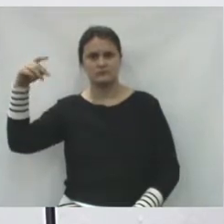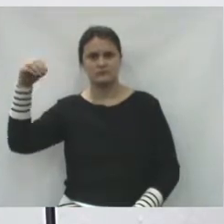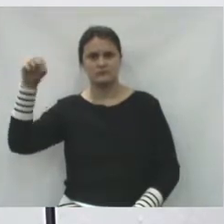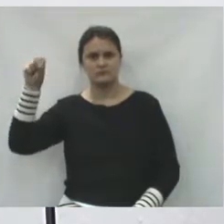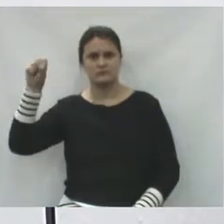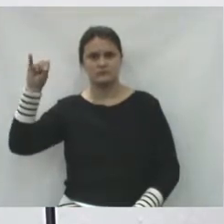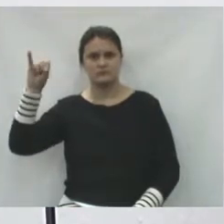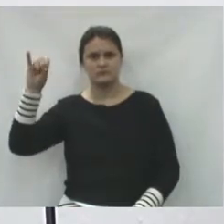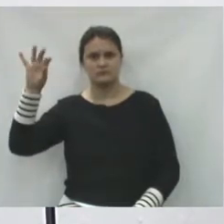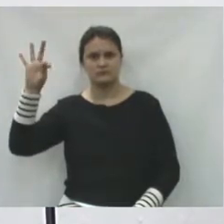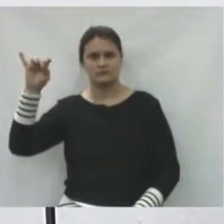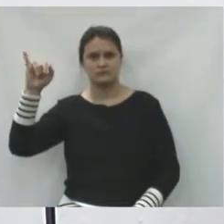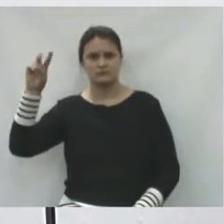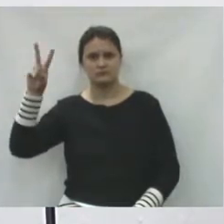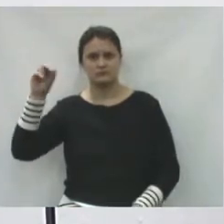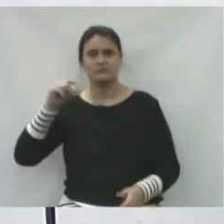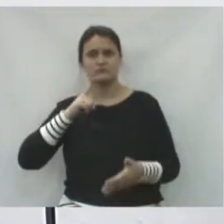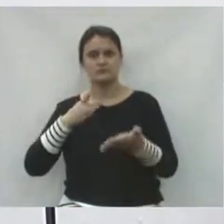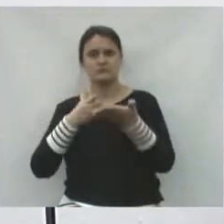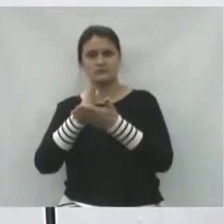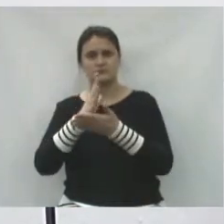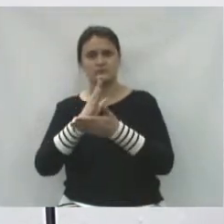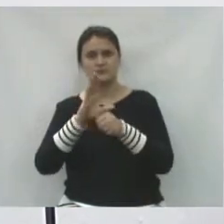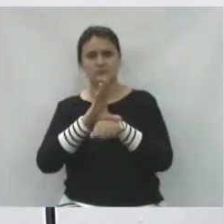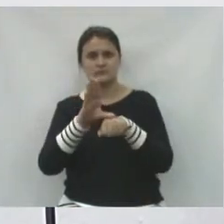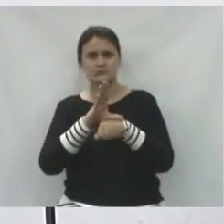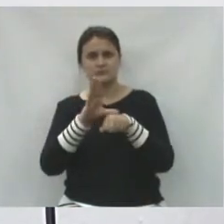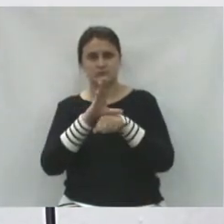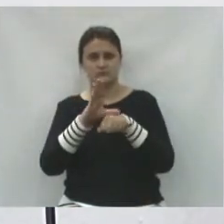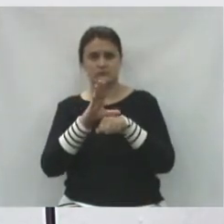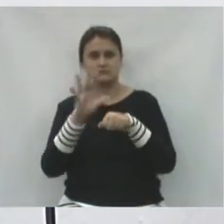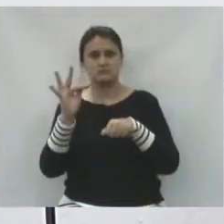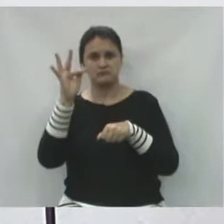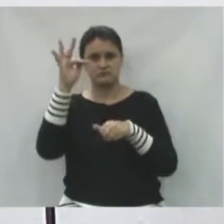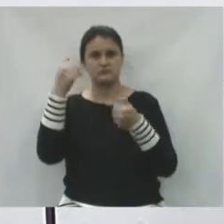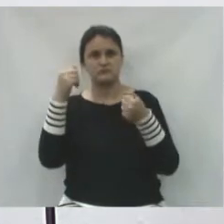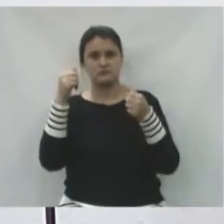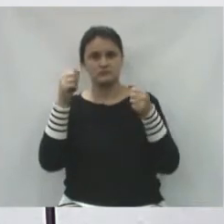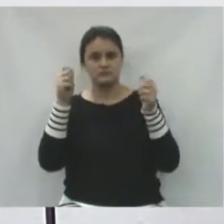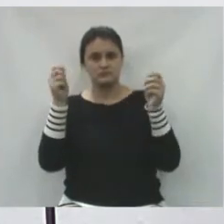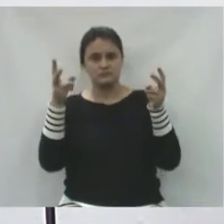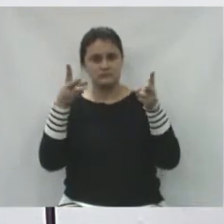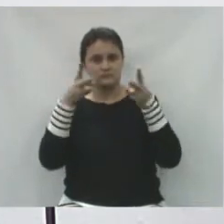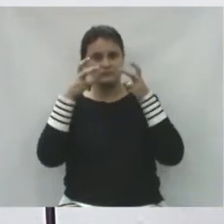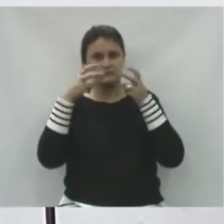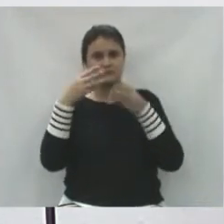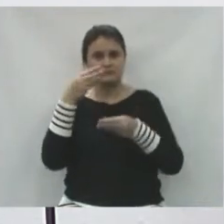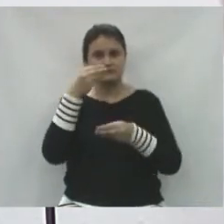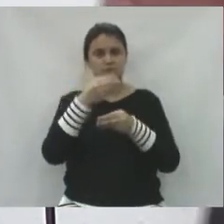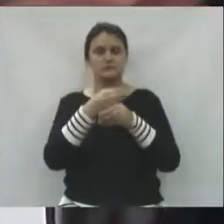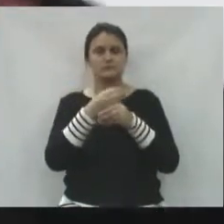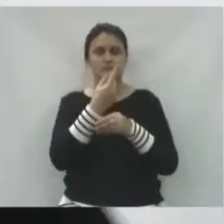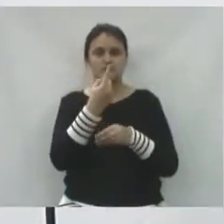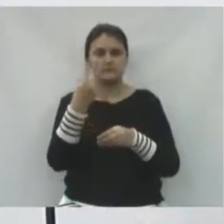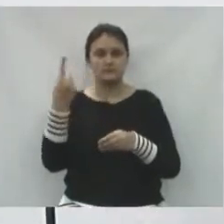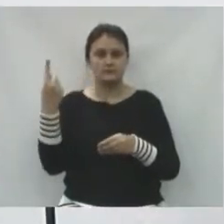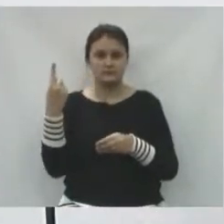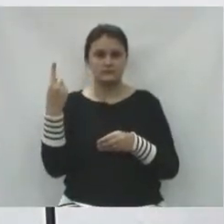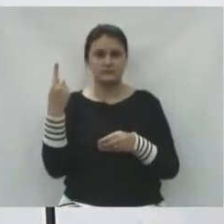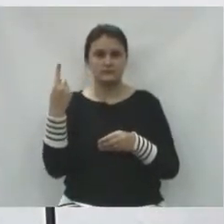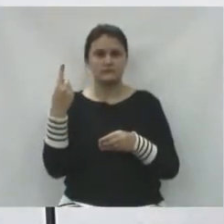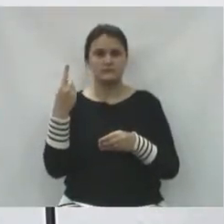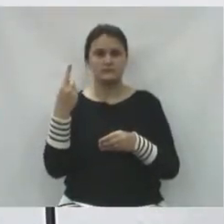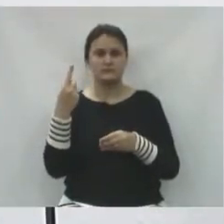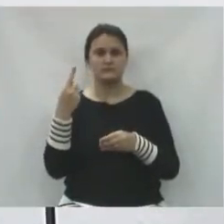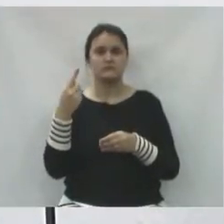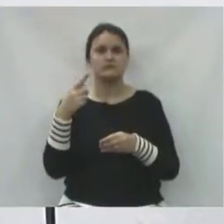a alteração, então, constitucional, o Poder Executivo Federal tem que observar as emendas individuais